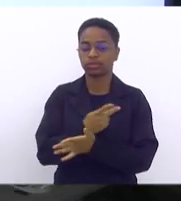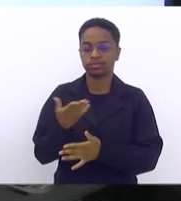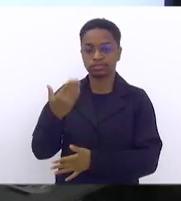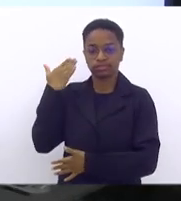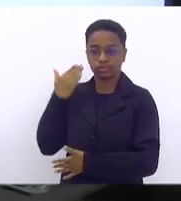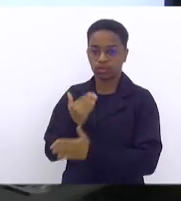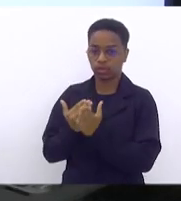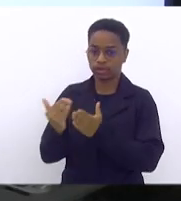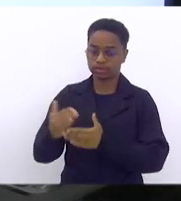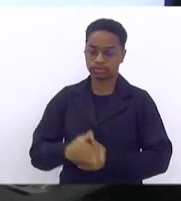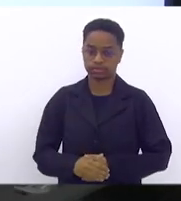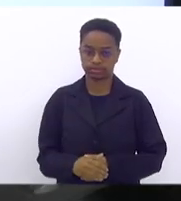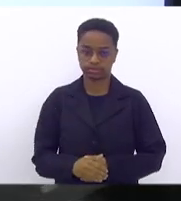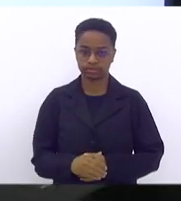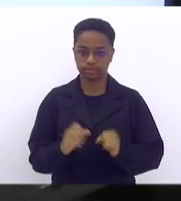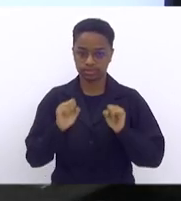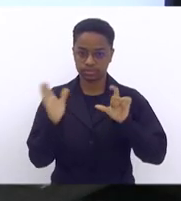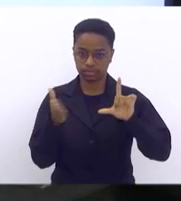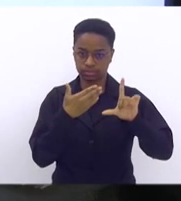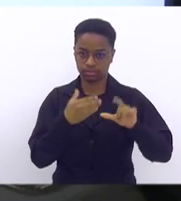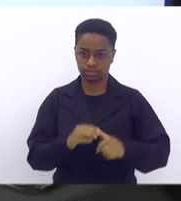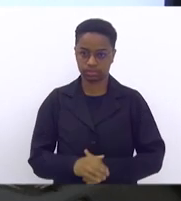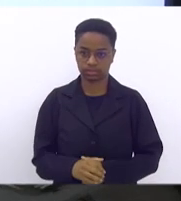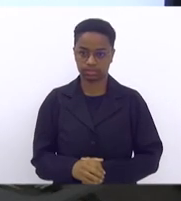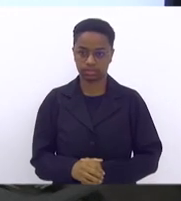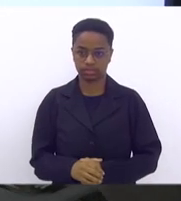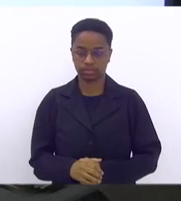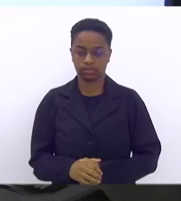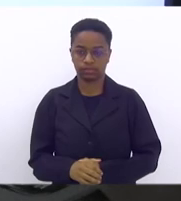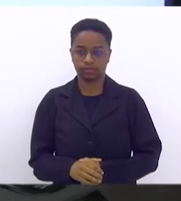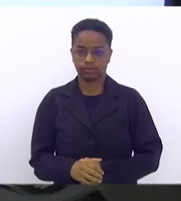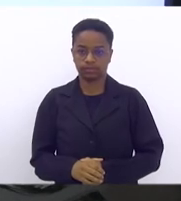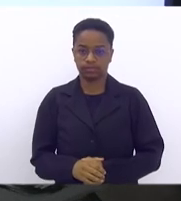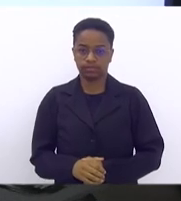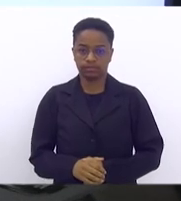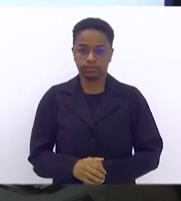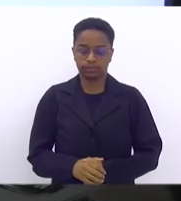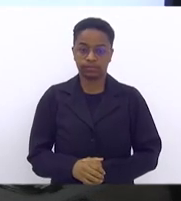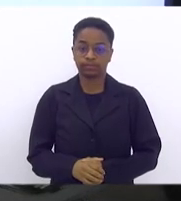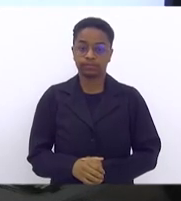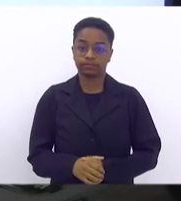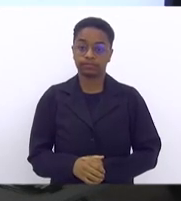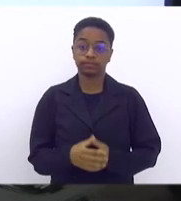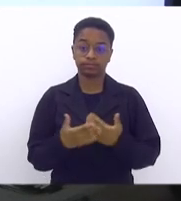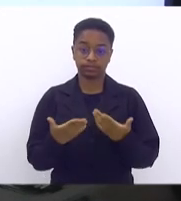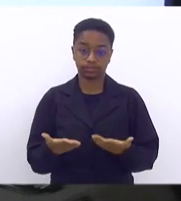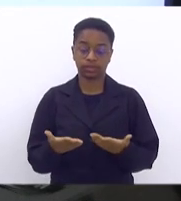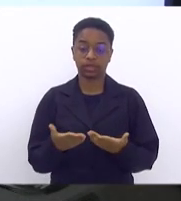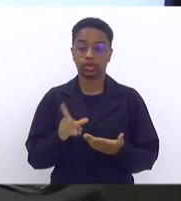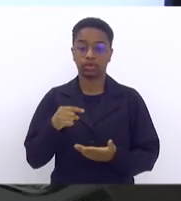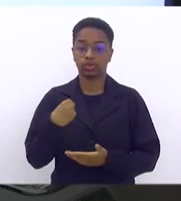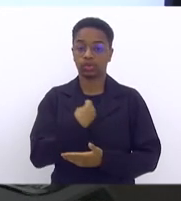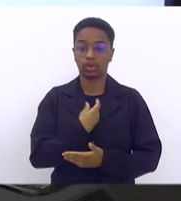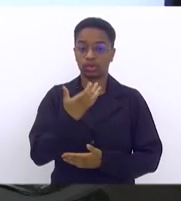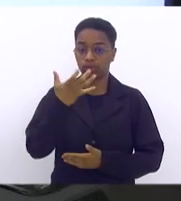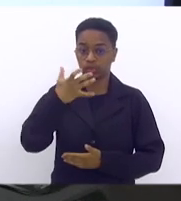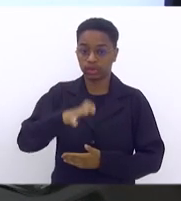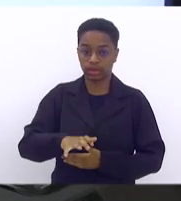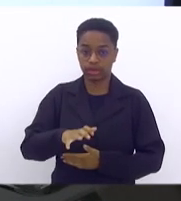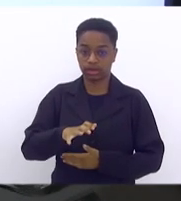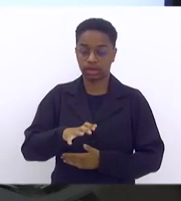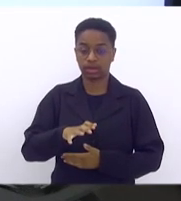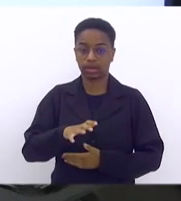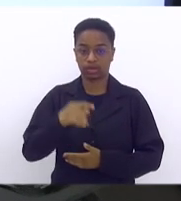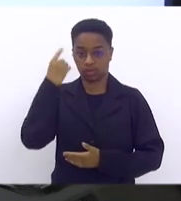estiveram no processo. Pode passar, por favor. E, em juízo, né, nós não queríamos repetir o